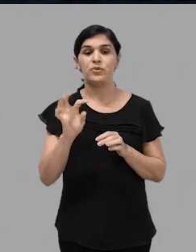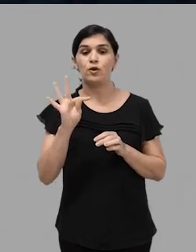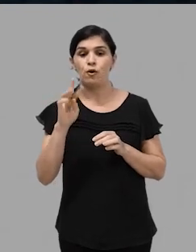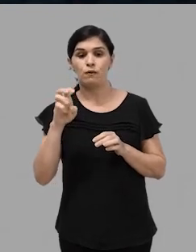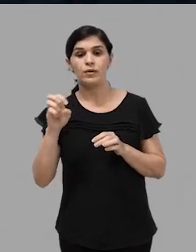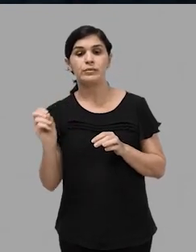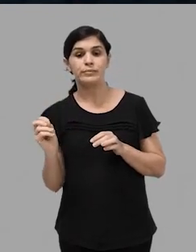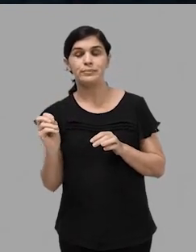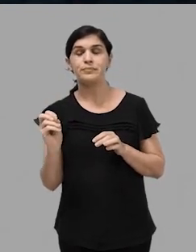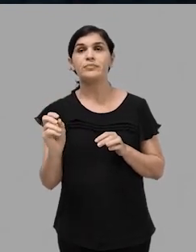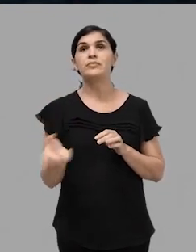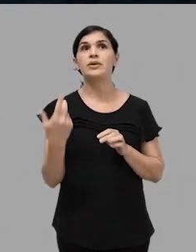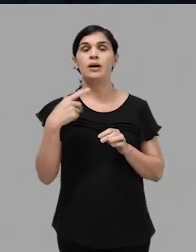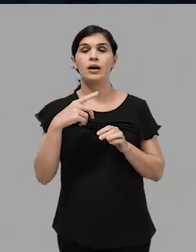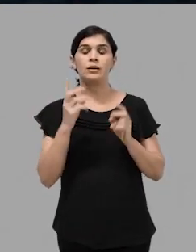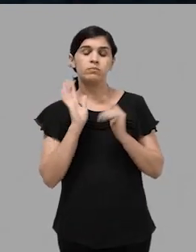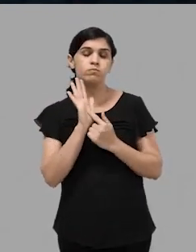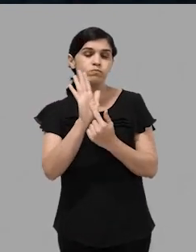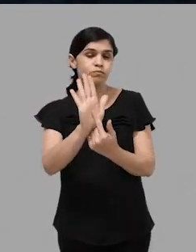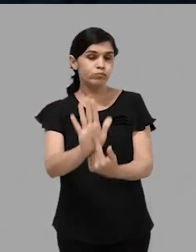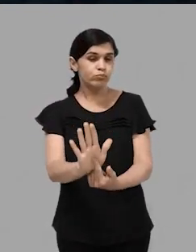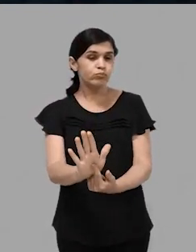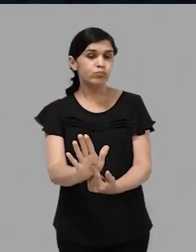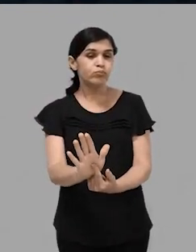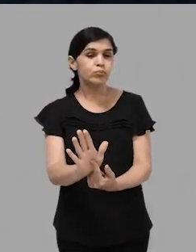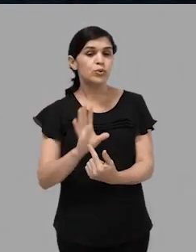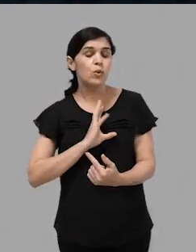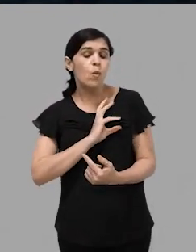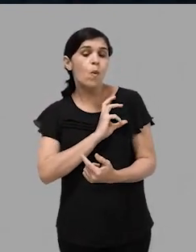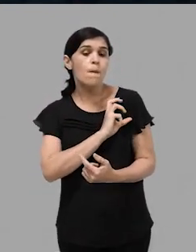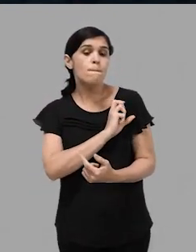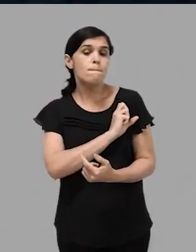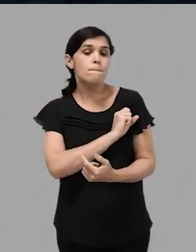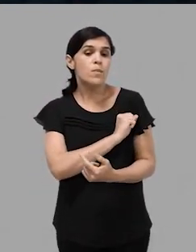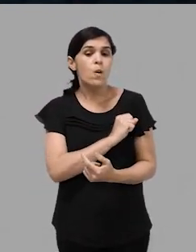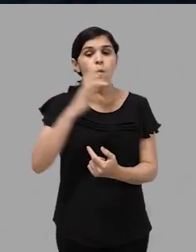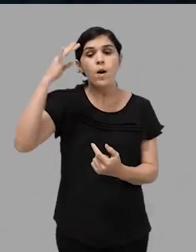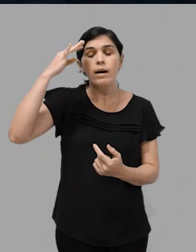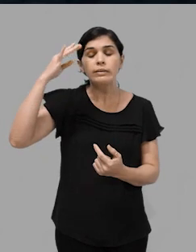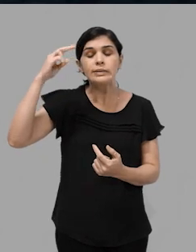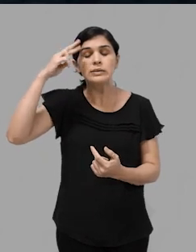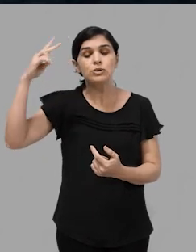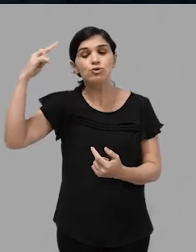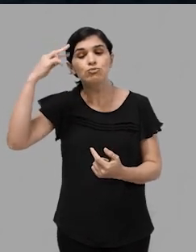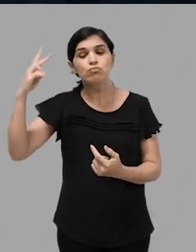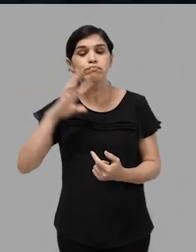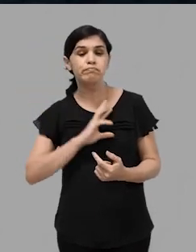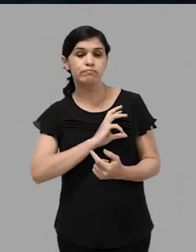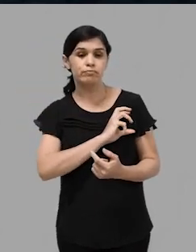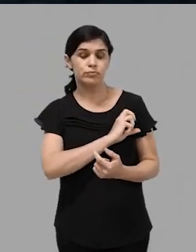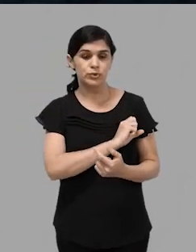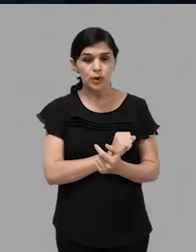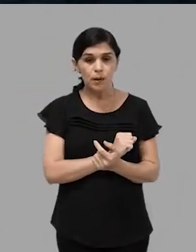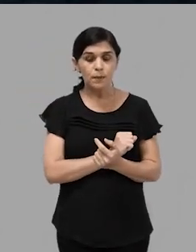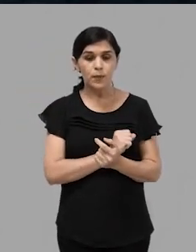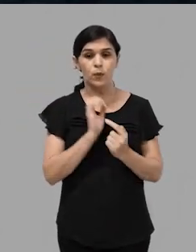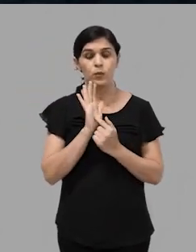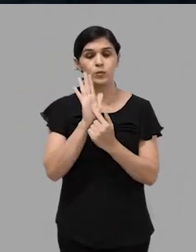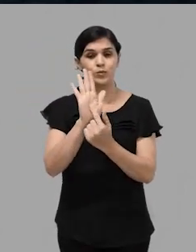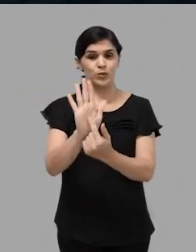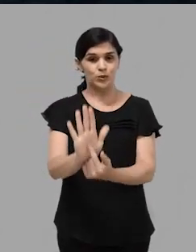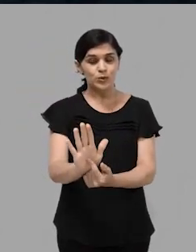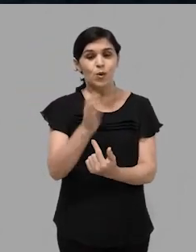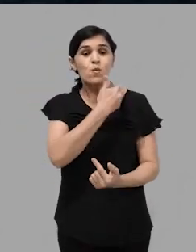era o reflexo de quê? Do sistema governamental, do sistema socioeconômico. E o